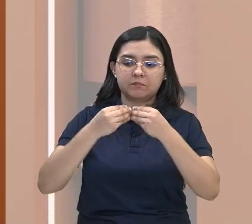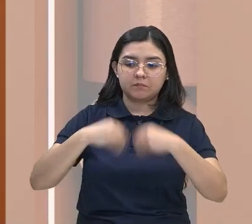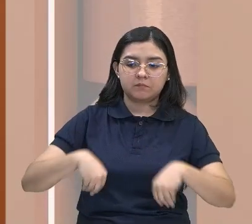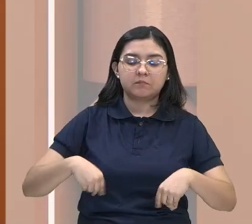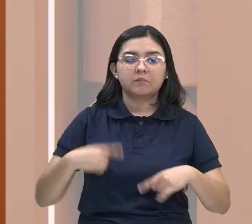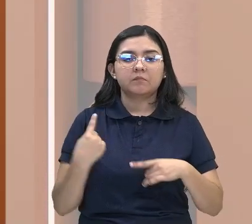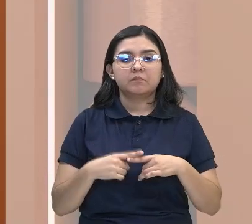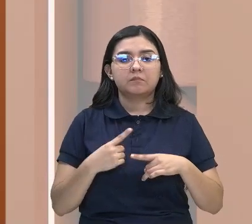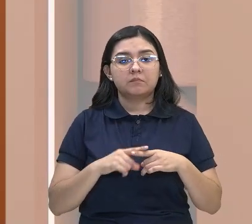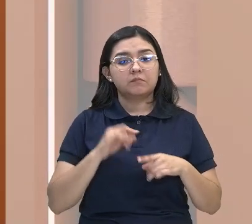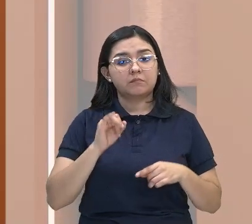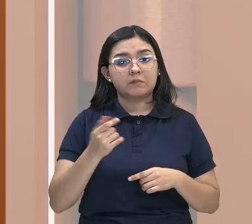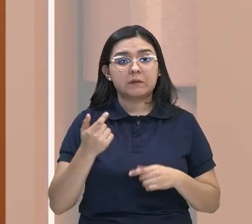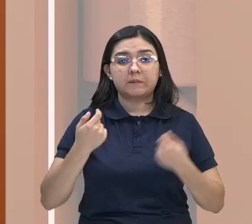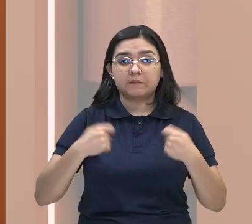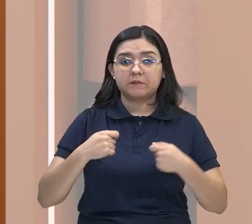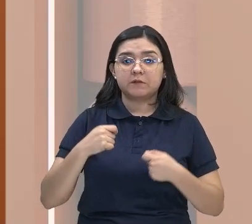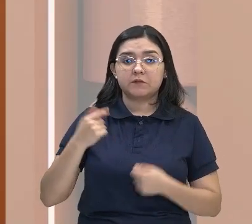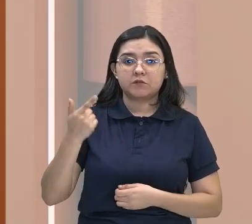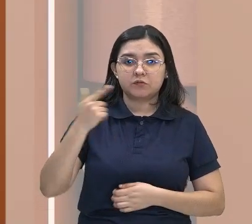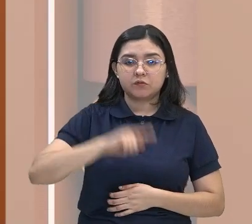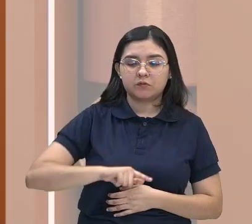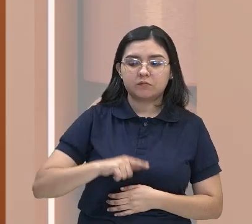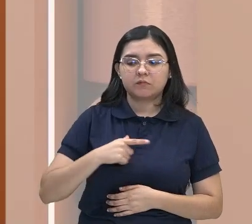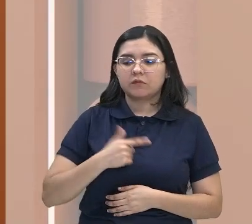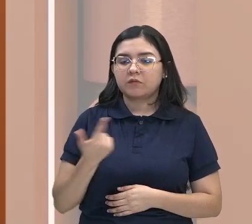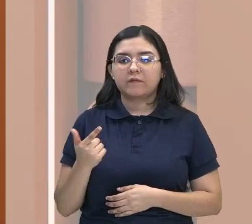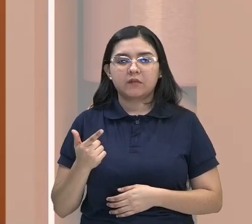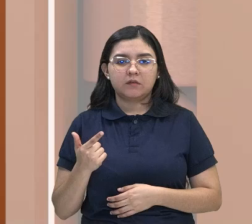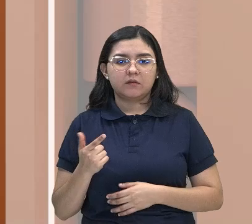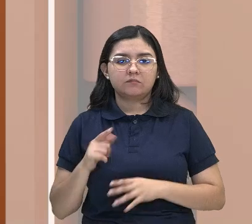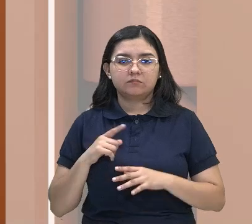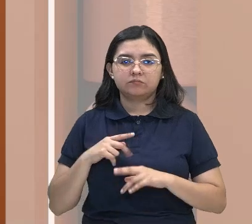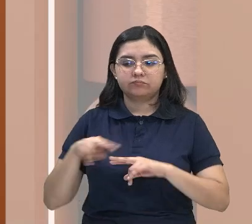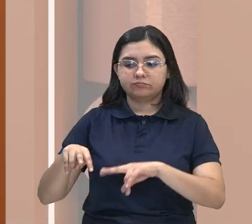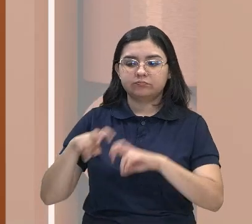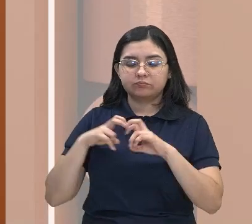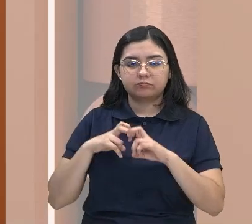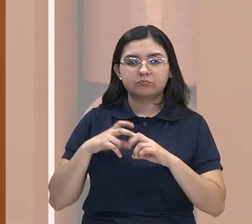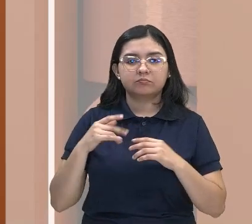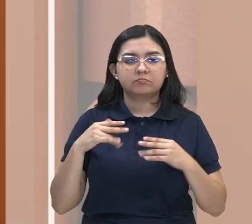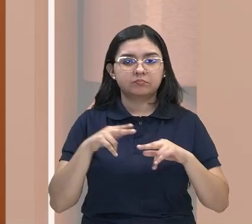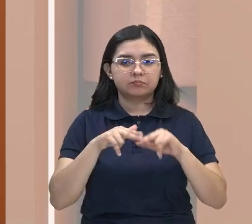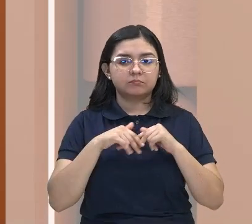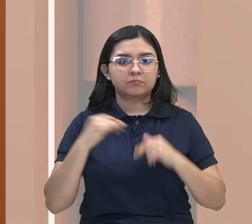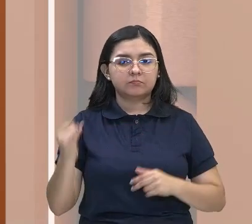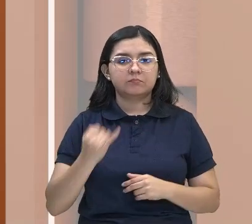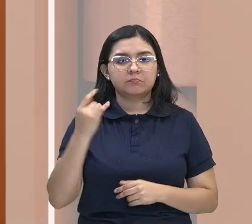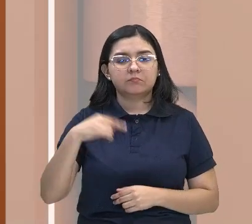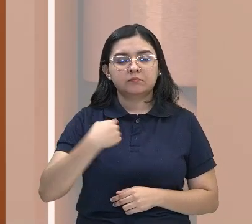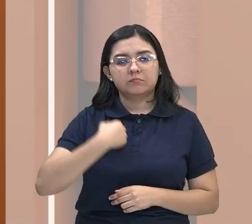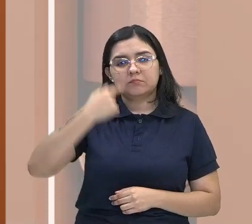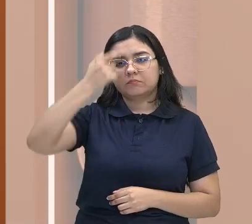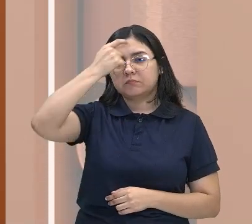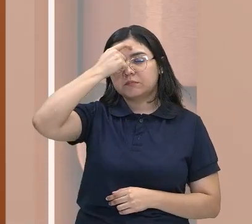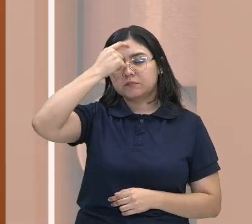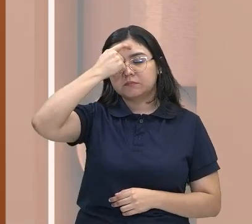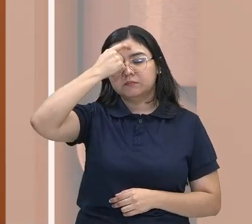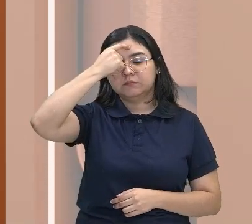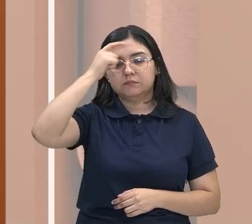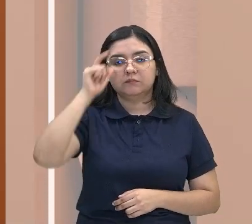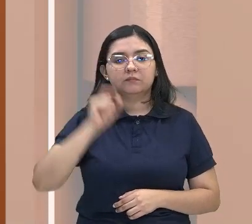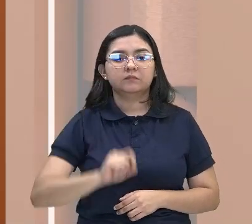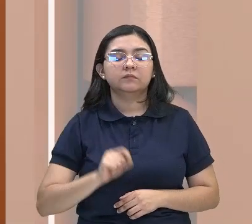quando nós precisarmos de novo, não vai ter. Por isso é importante termos essa consciência de